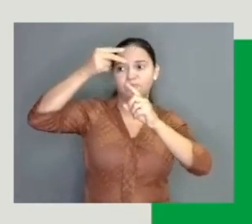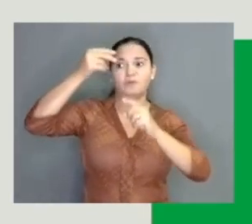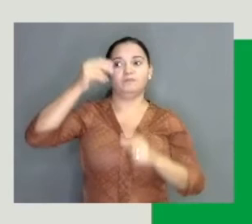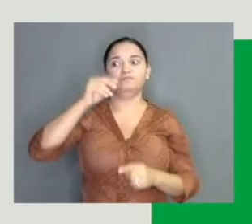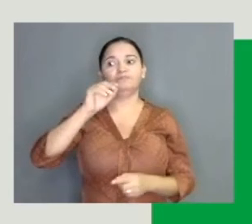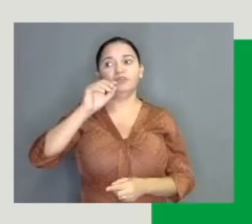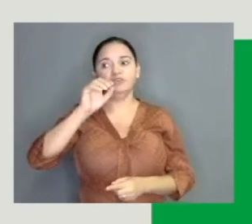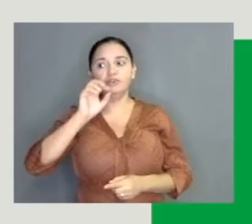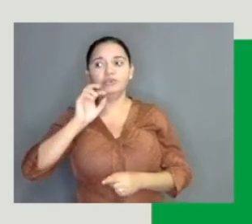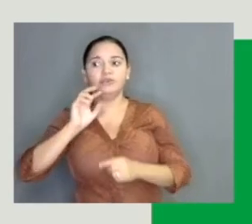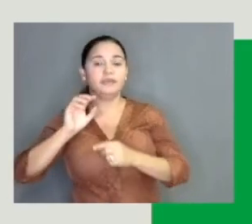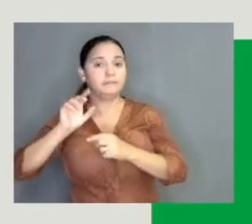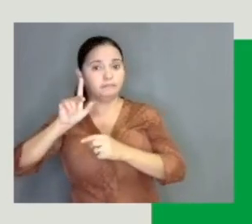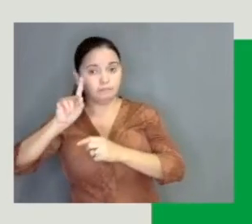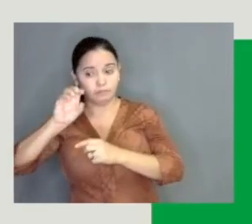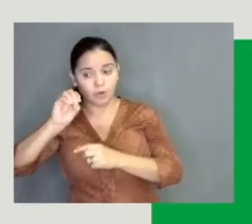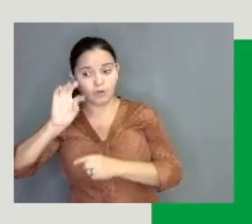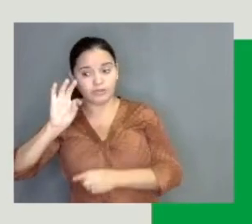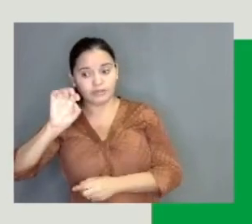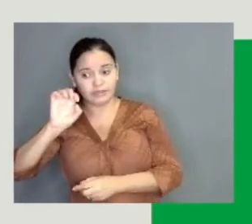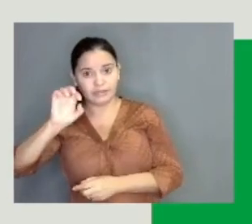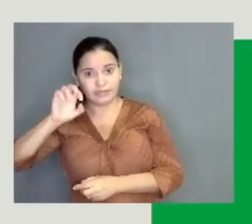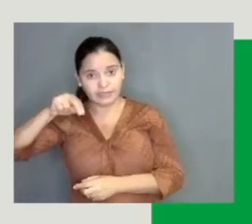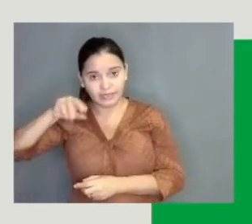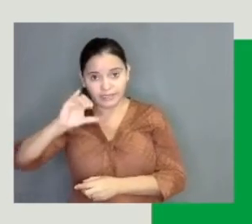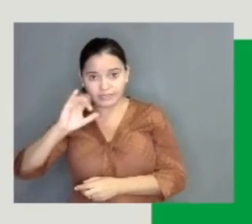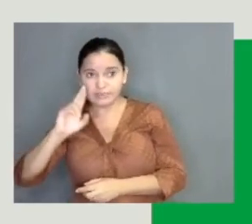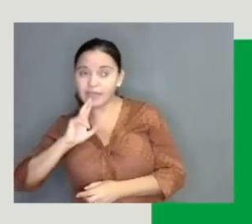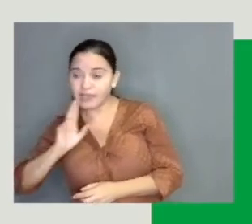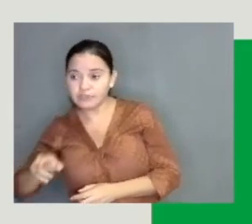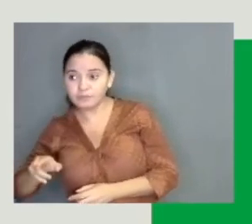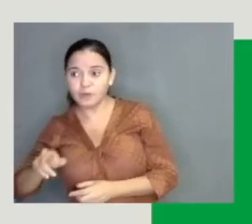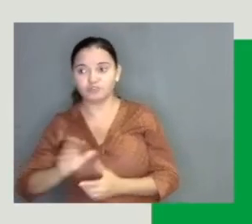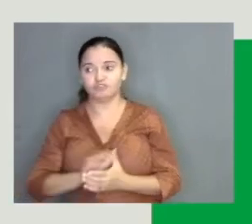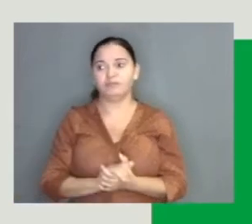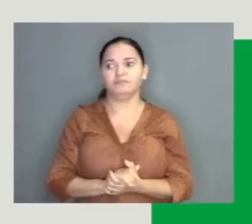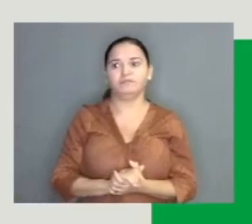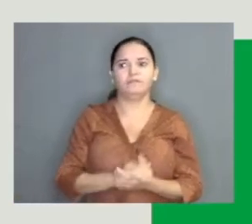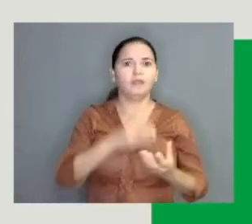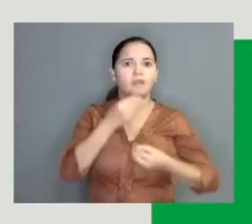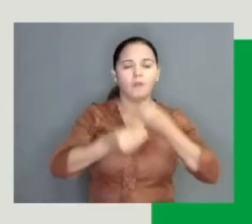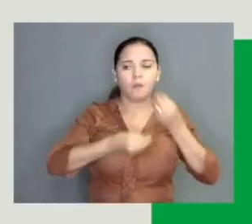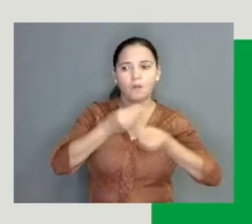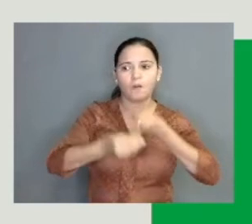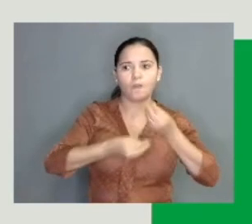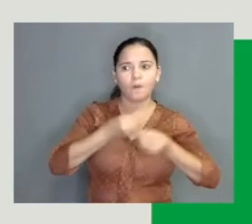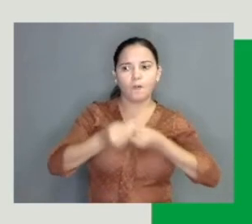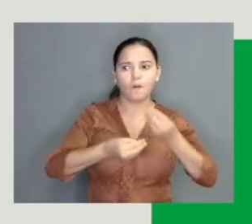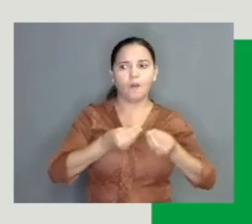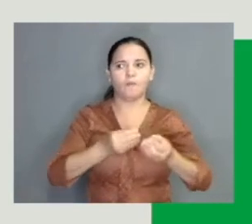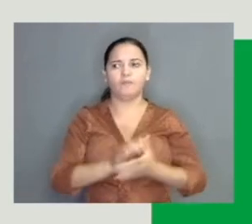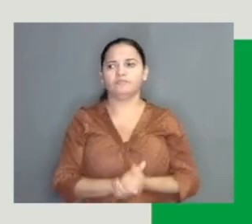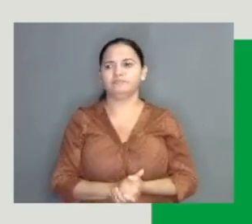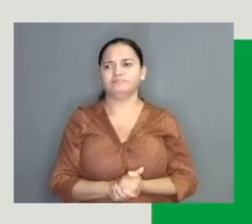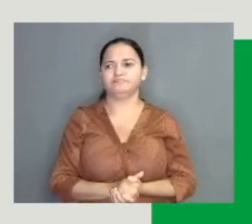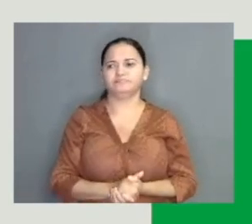nosso resultado. Função do expoente. Aquele númerozinho de cima serve para quê?